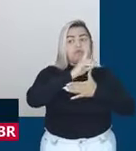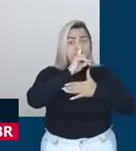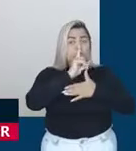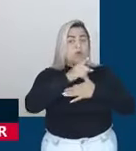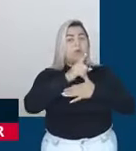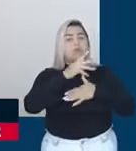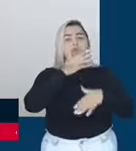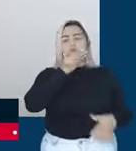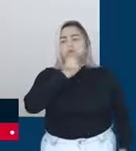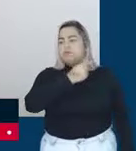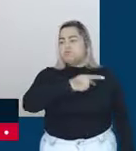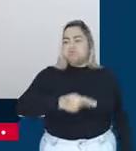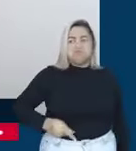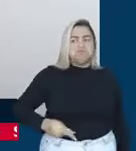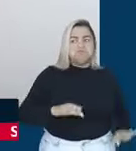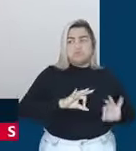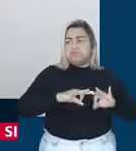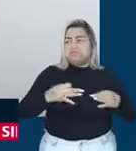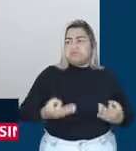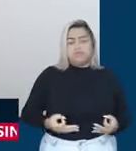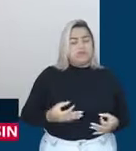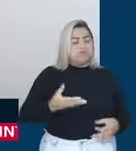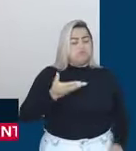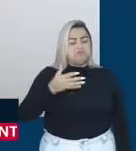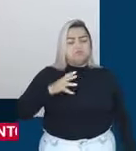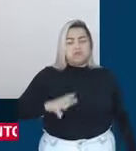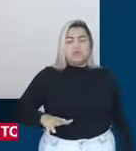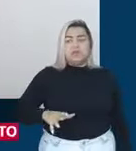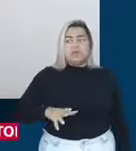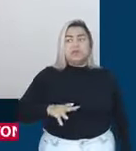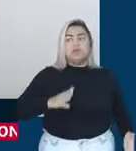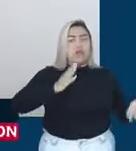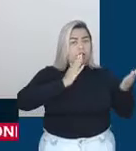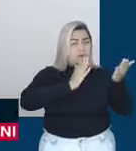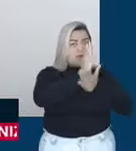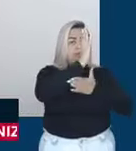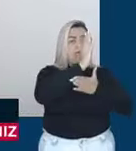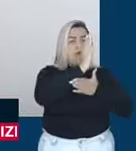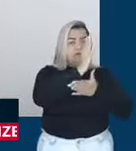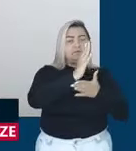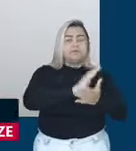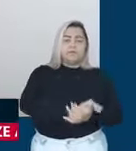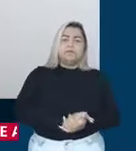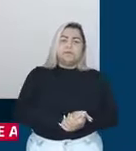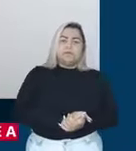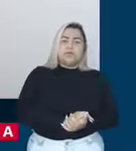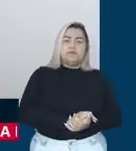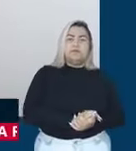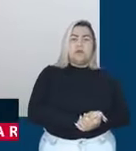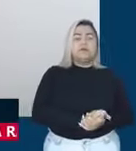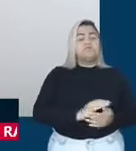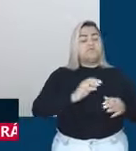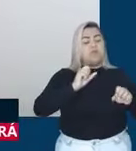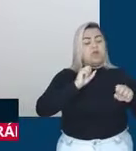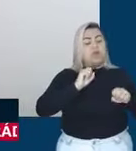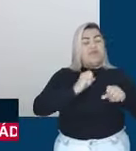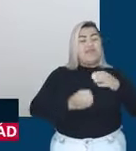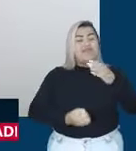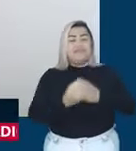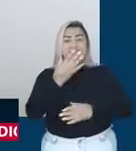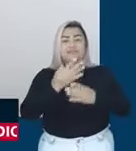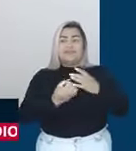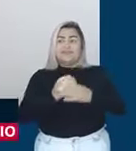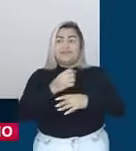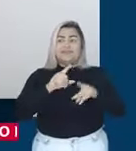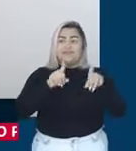anterior. Ele simplesmente se negou a sancionar e acabou criando obstáculos e a matéria